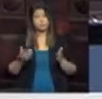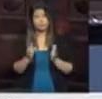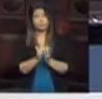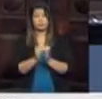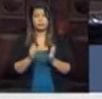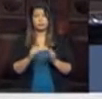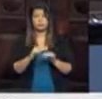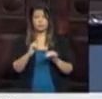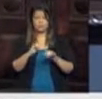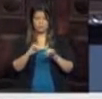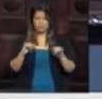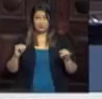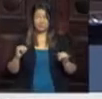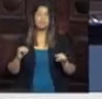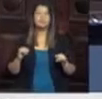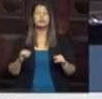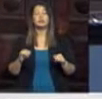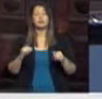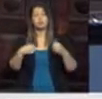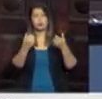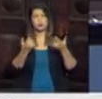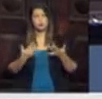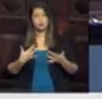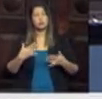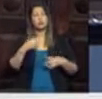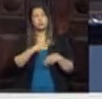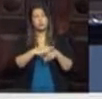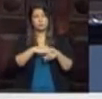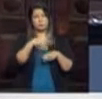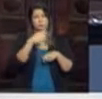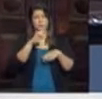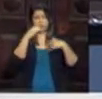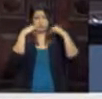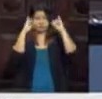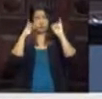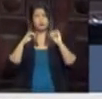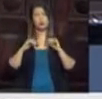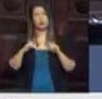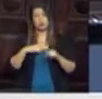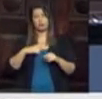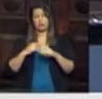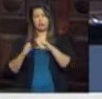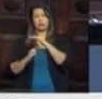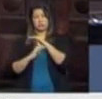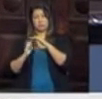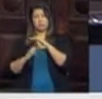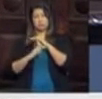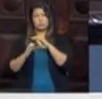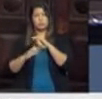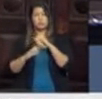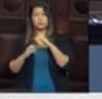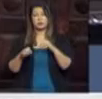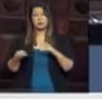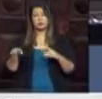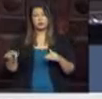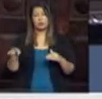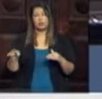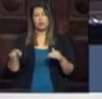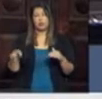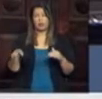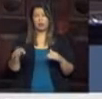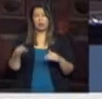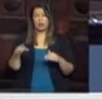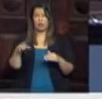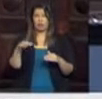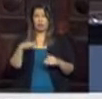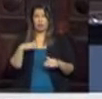de uma informação da Fazenda, que uma empresa de implante dentário de Petrópolis tinha, num determinado